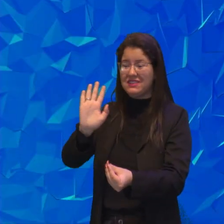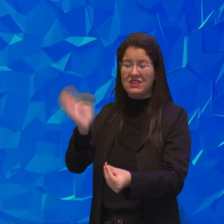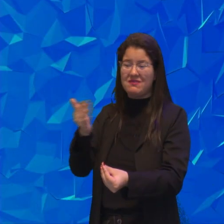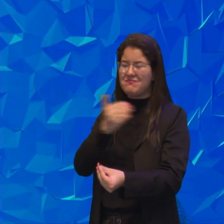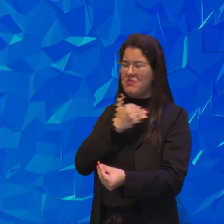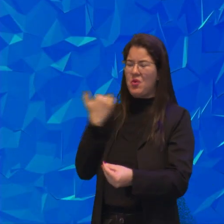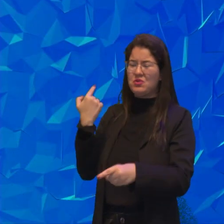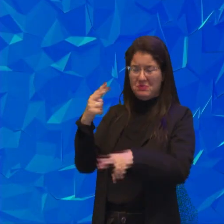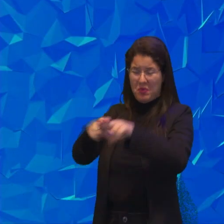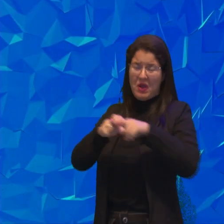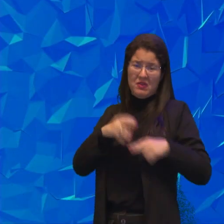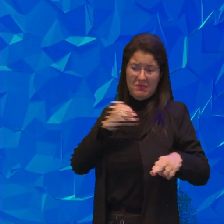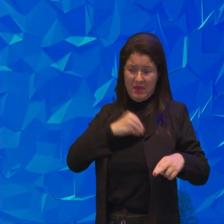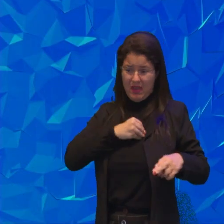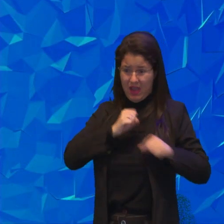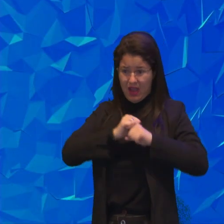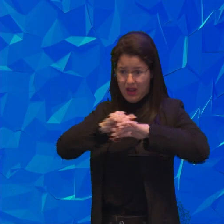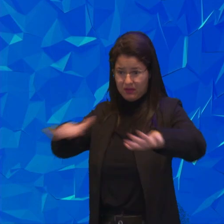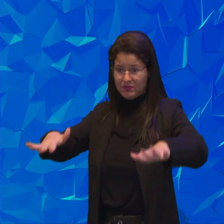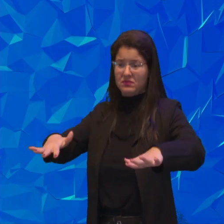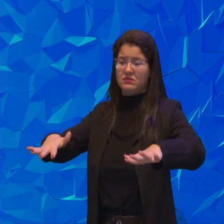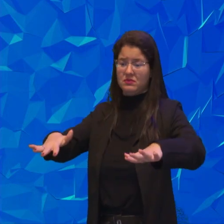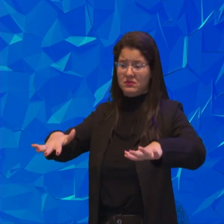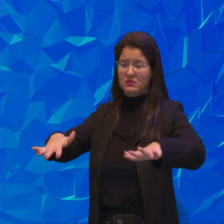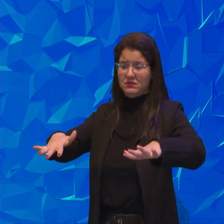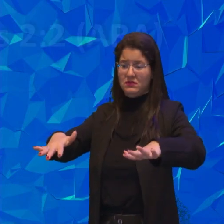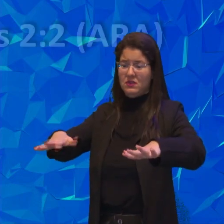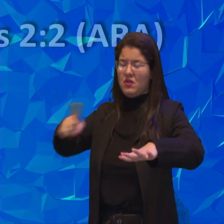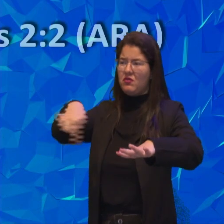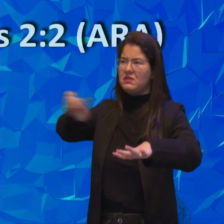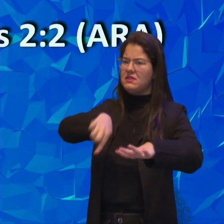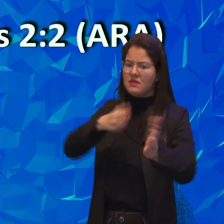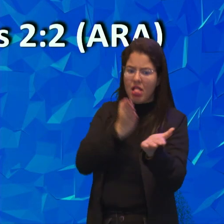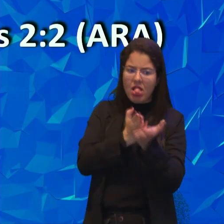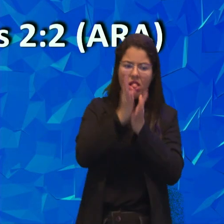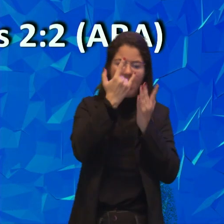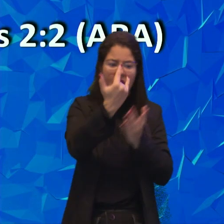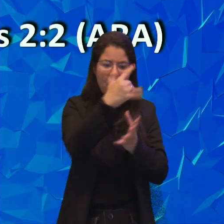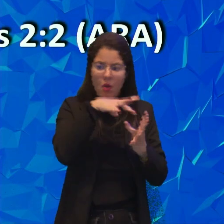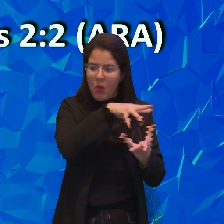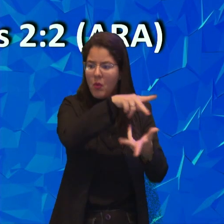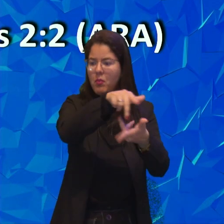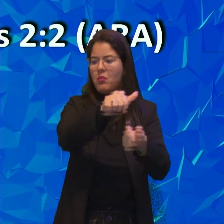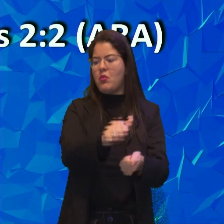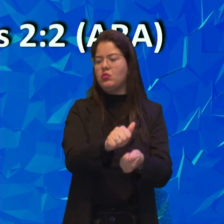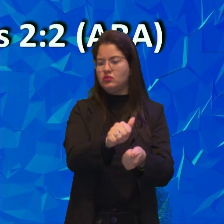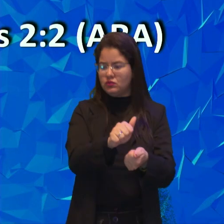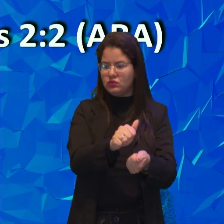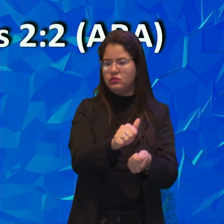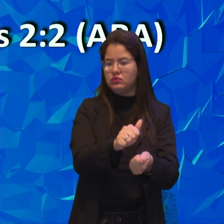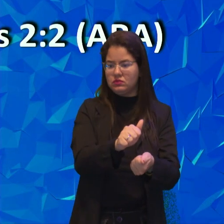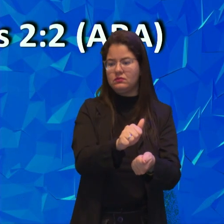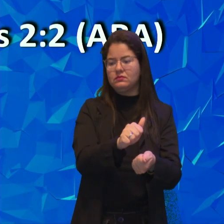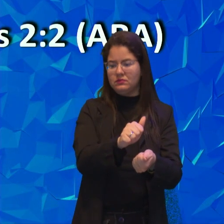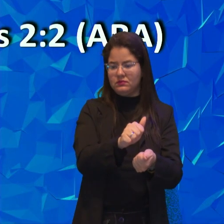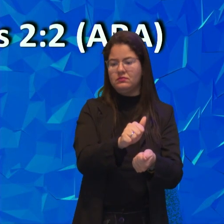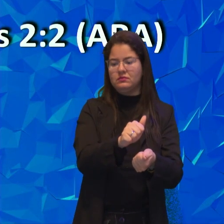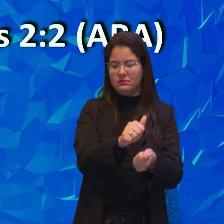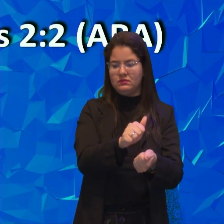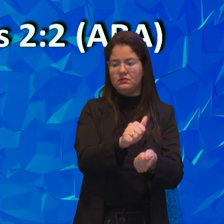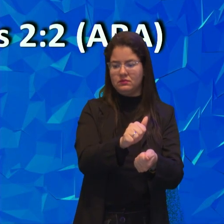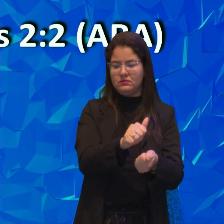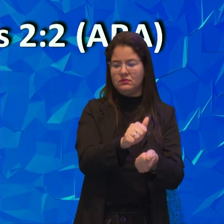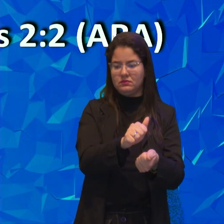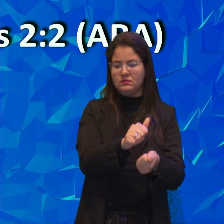e pecados, nos quais andaste outrora segundo o curso deste mundo, segundo o príncipe da potestade do ar, do espírito que